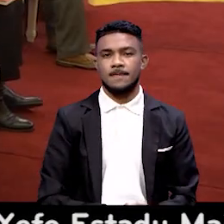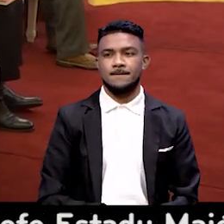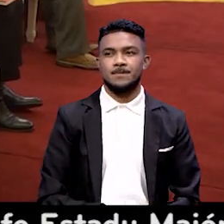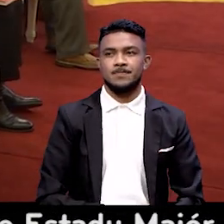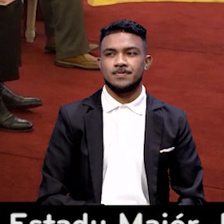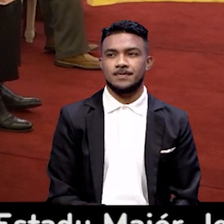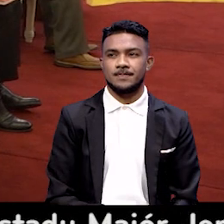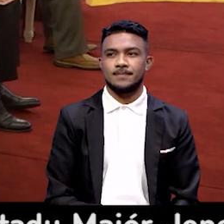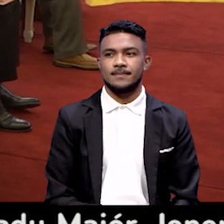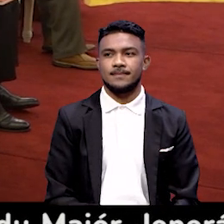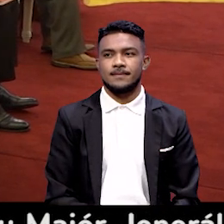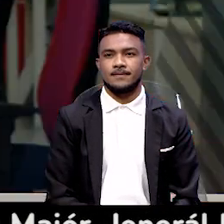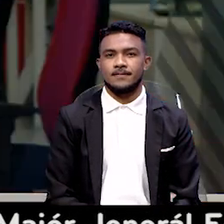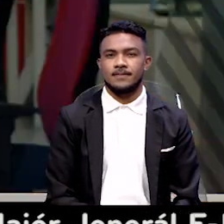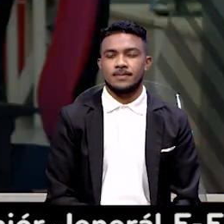Ximenes, GMN.